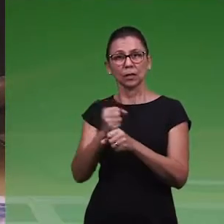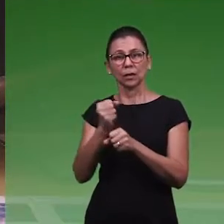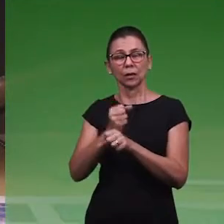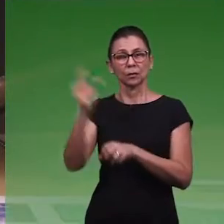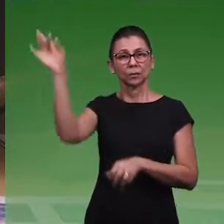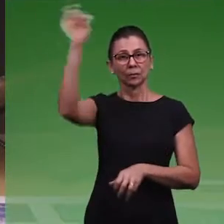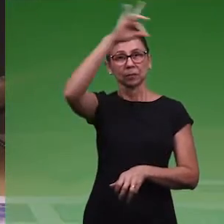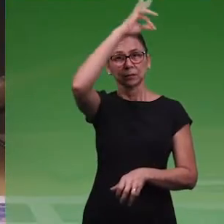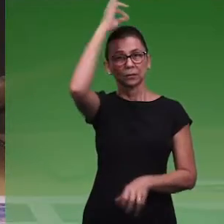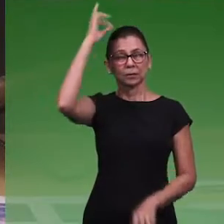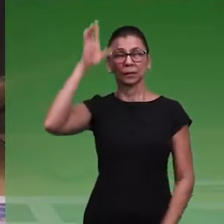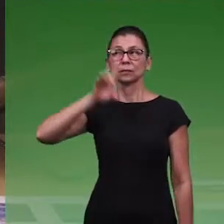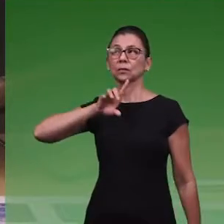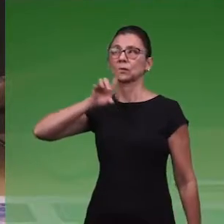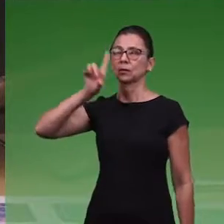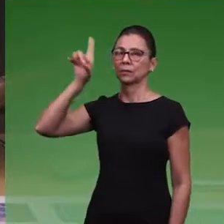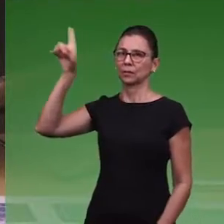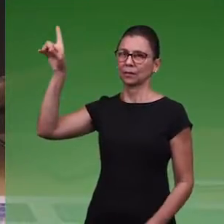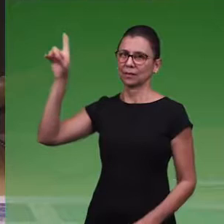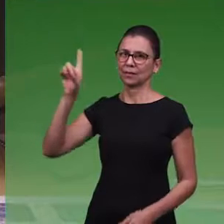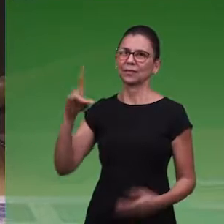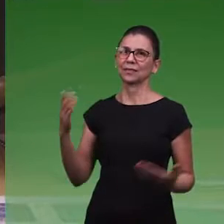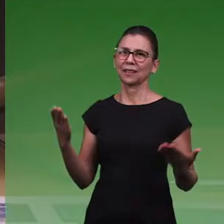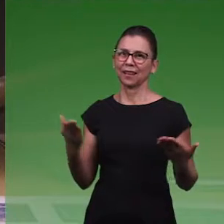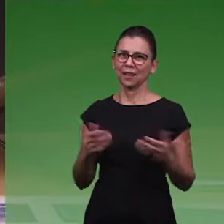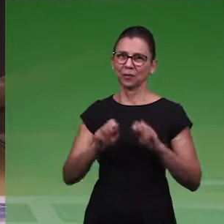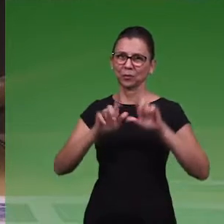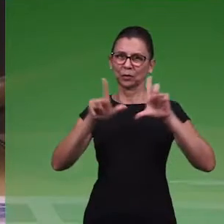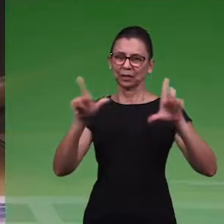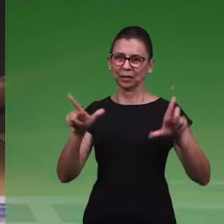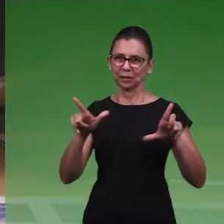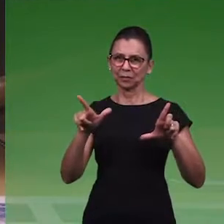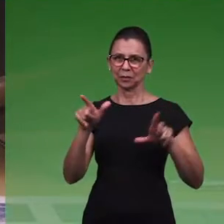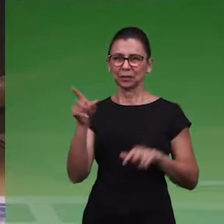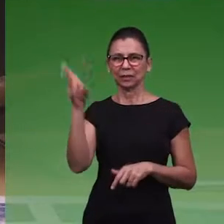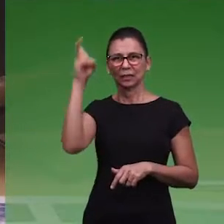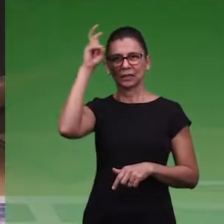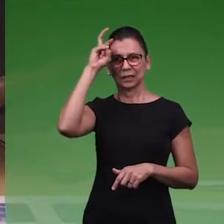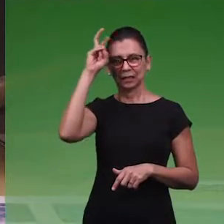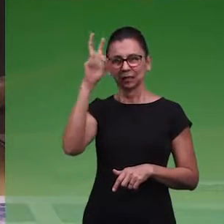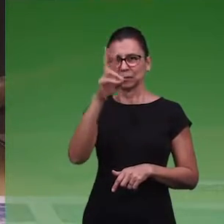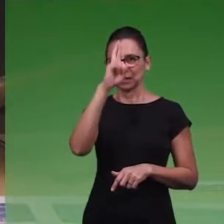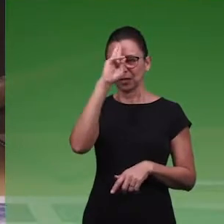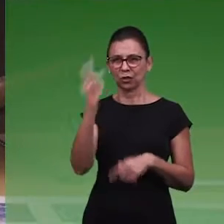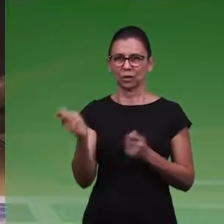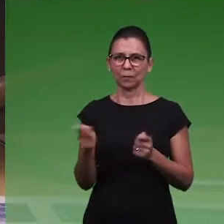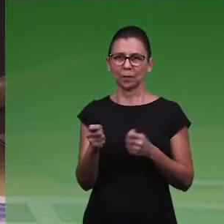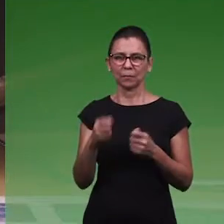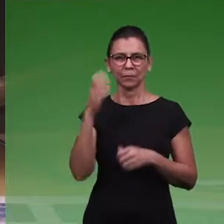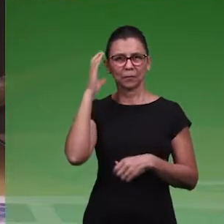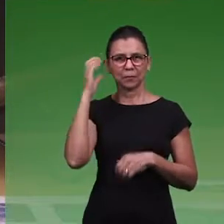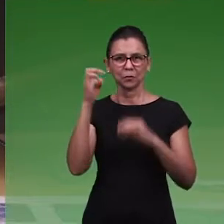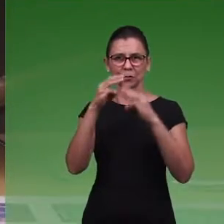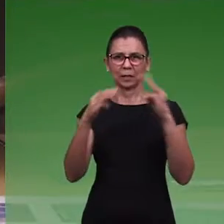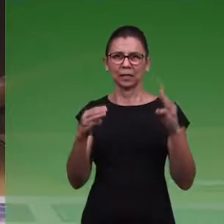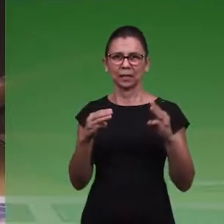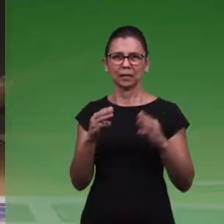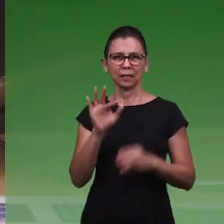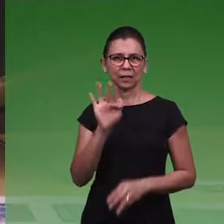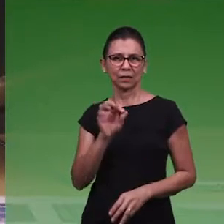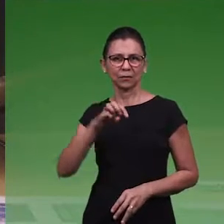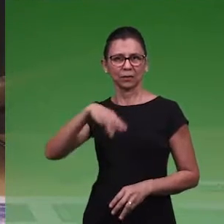Santo de Deus, e que acontece todas as quintas-feiras ao meio-dia, aqui pela Rádio Manaim